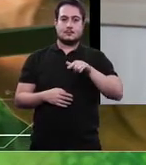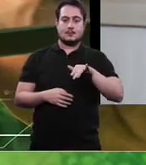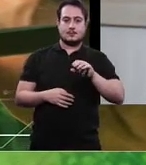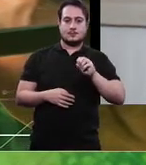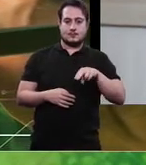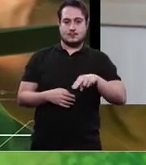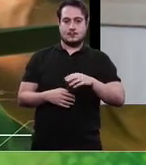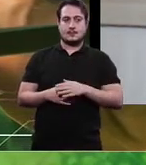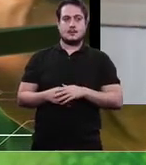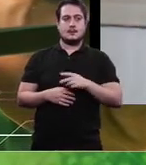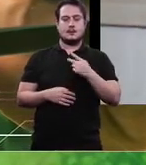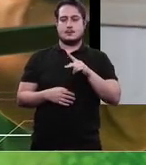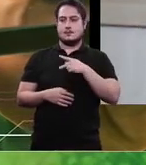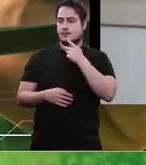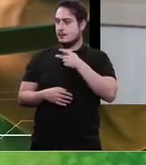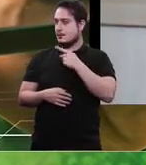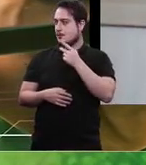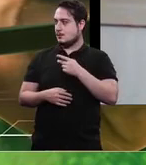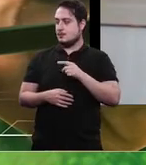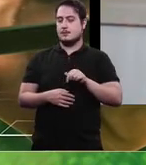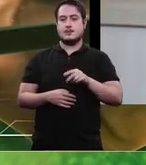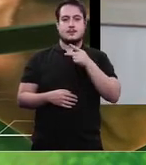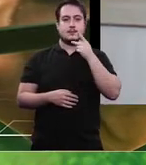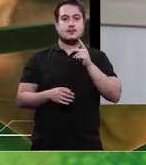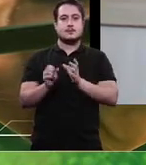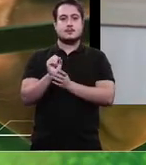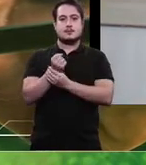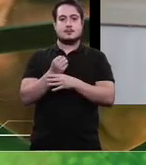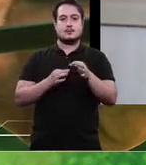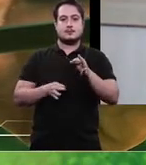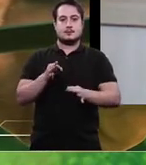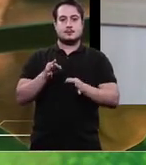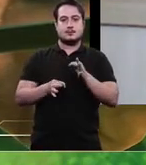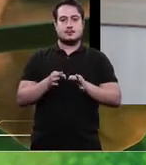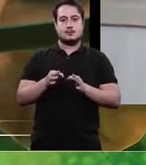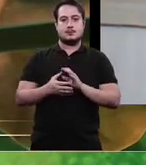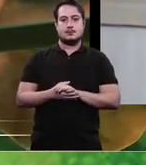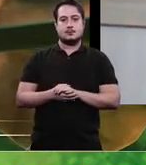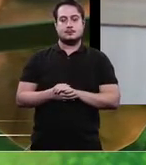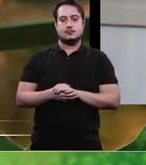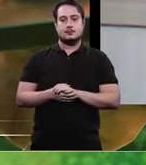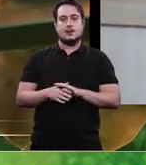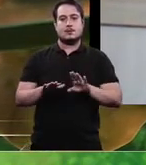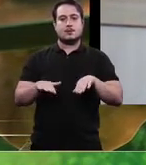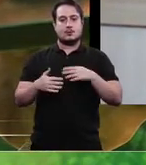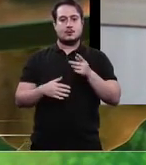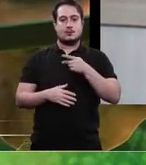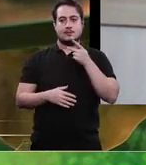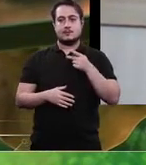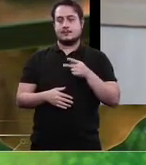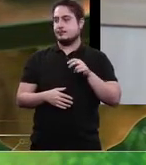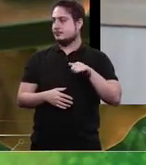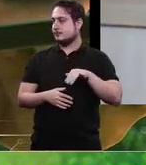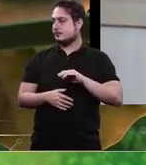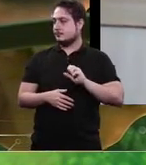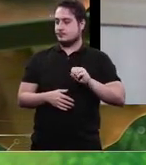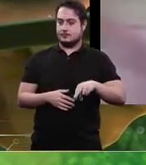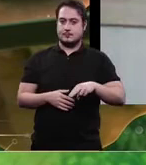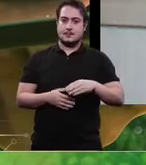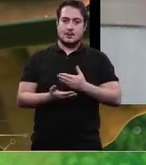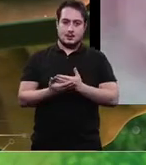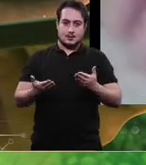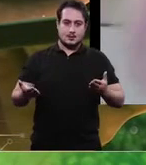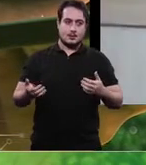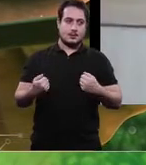você, na sua fala, a fala é sua, né? Você falou de segurança jurídica, né? E quando a gente fala de segurança jurídica, é